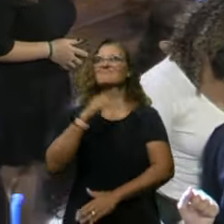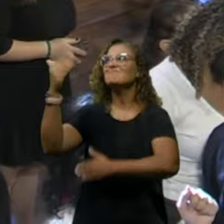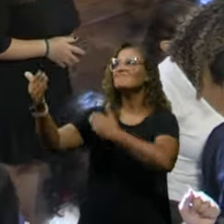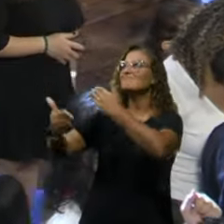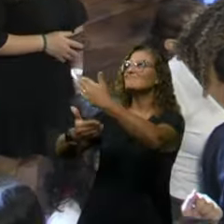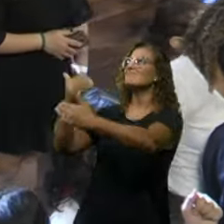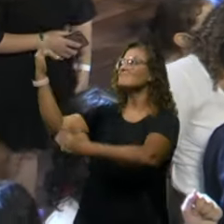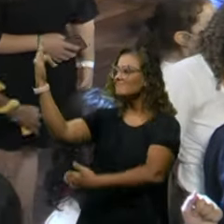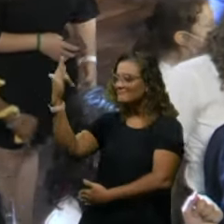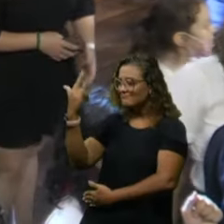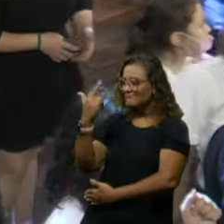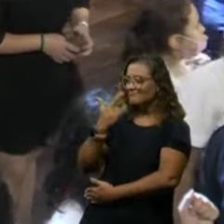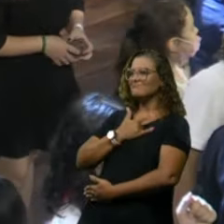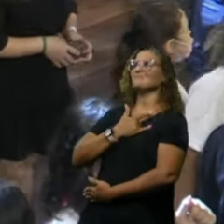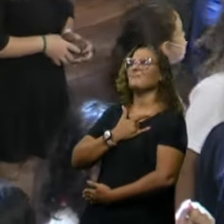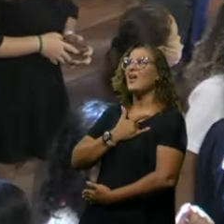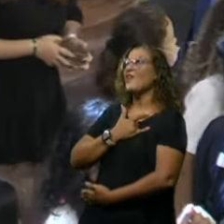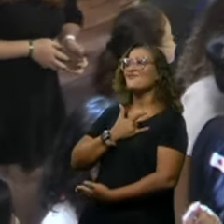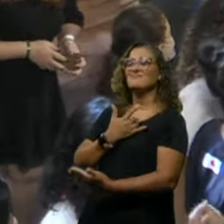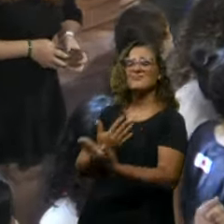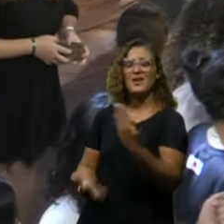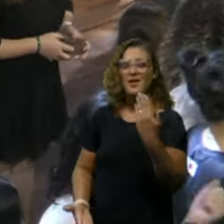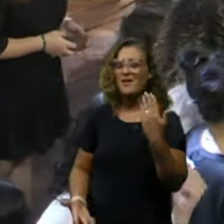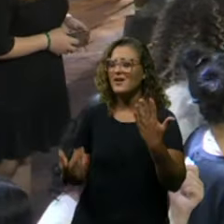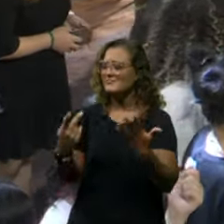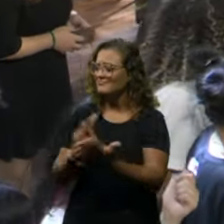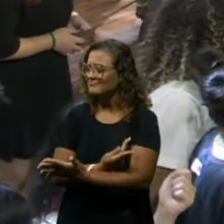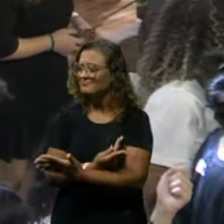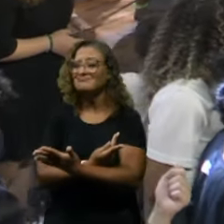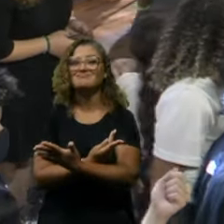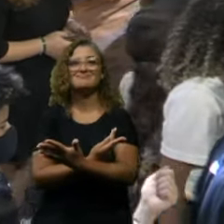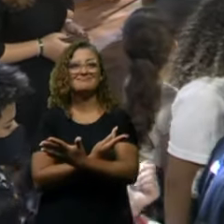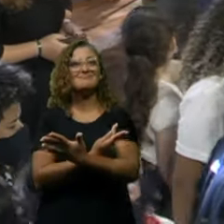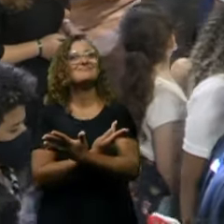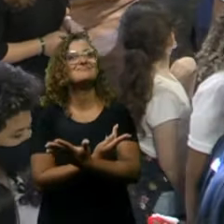E aí Oi para